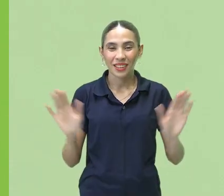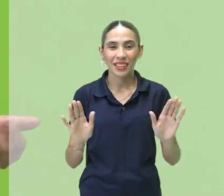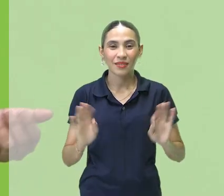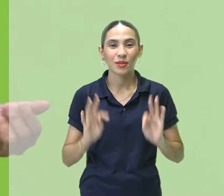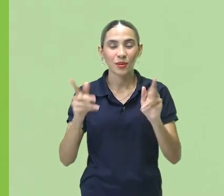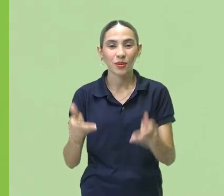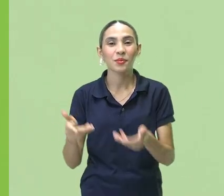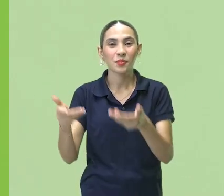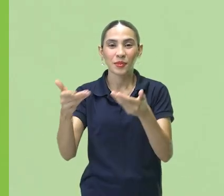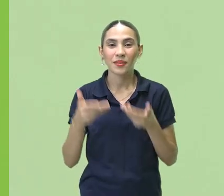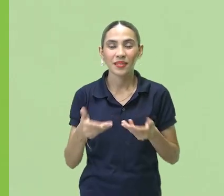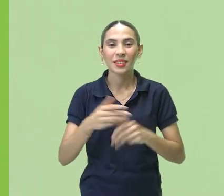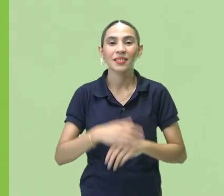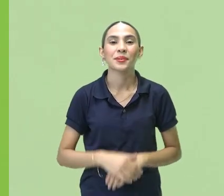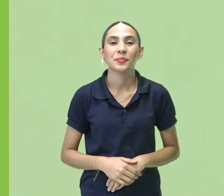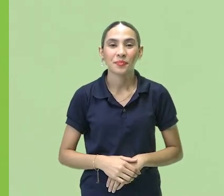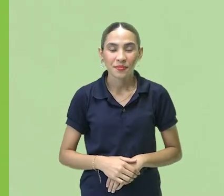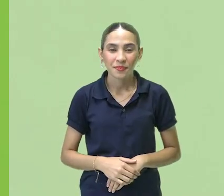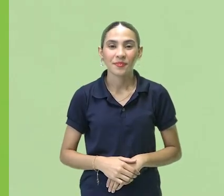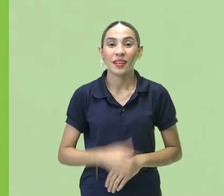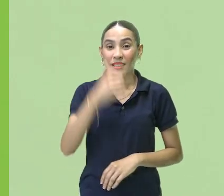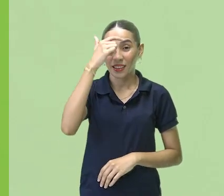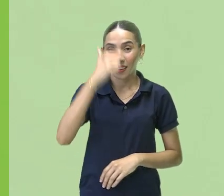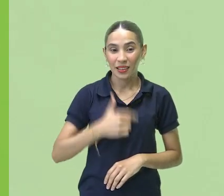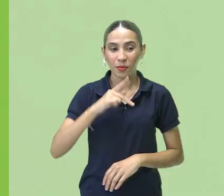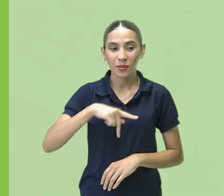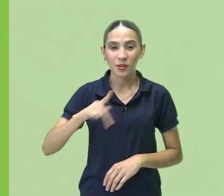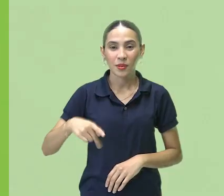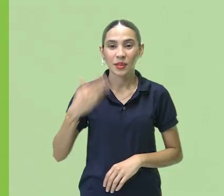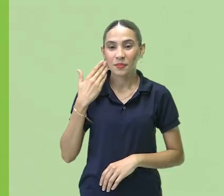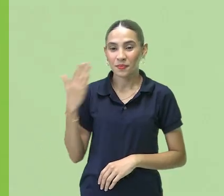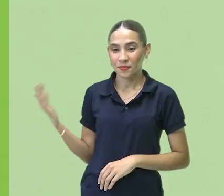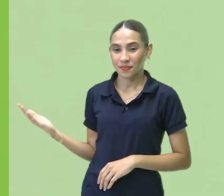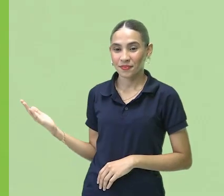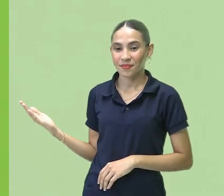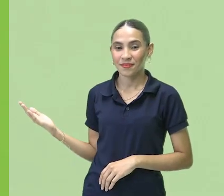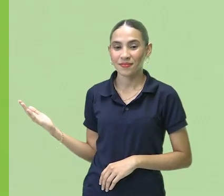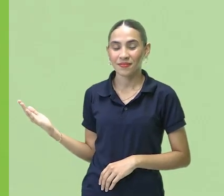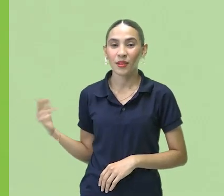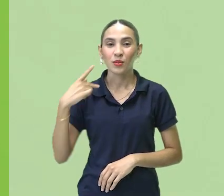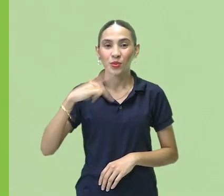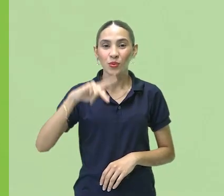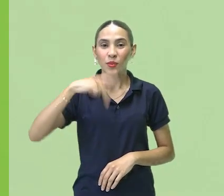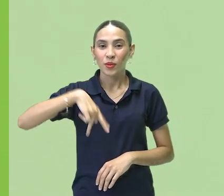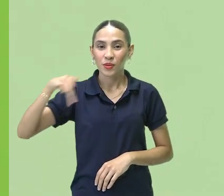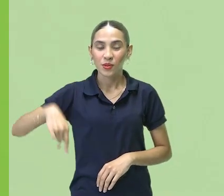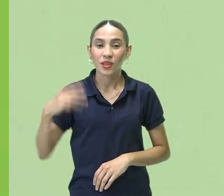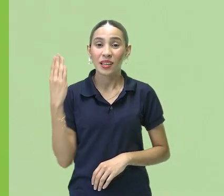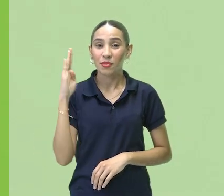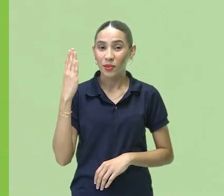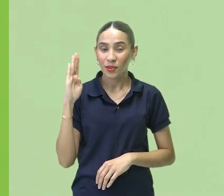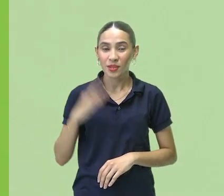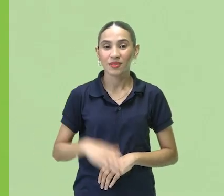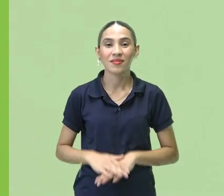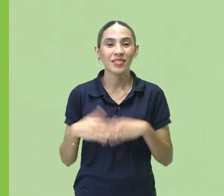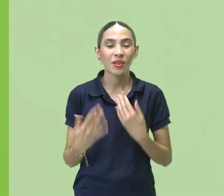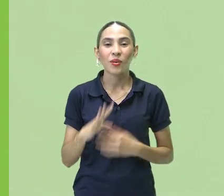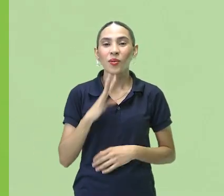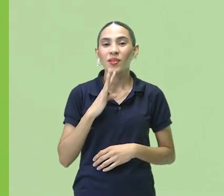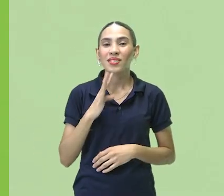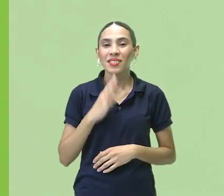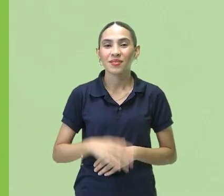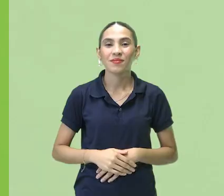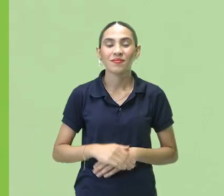Olá, como vão todos? Sejam muito bem-vindos. Eu sou a professora Cristiane Oliveira, a sua professora de Biologia, e